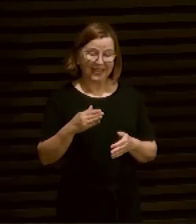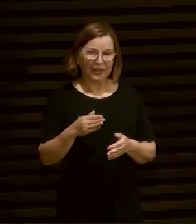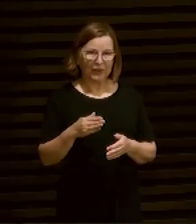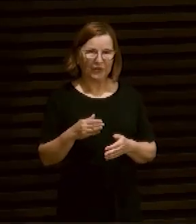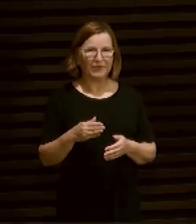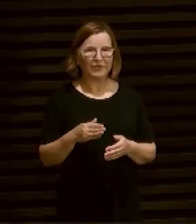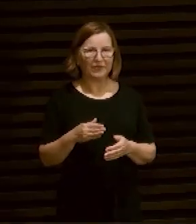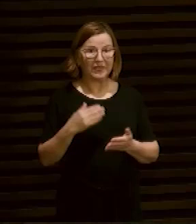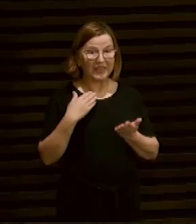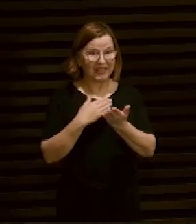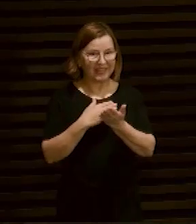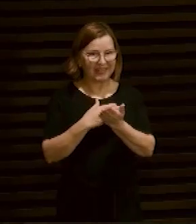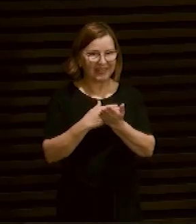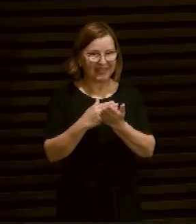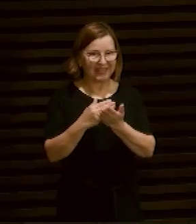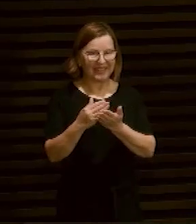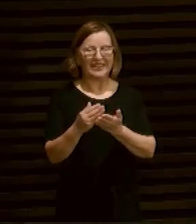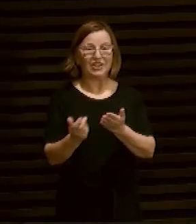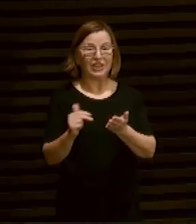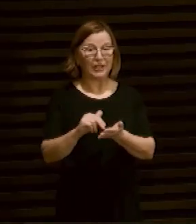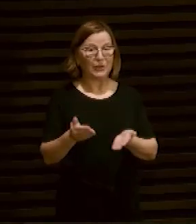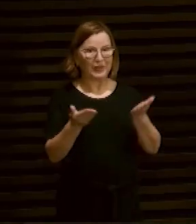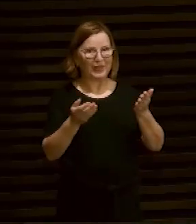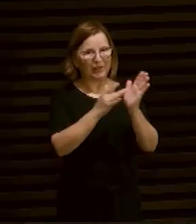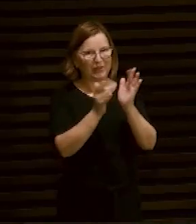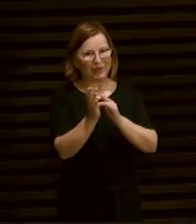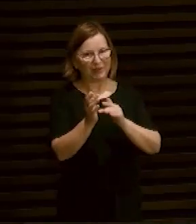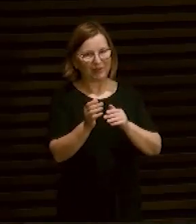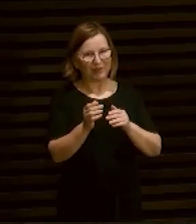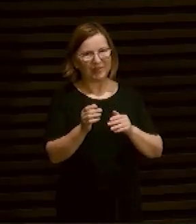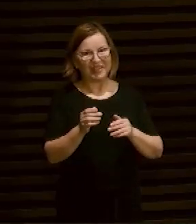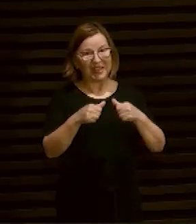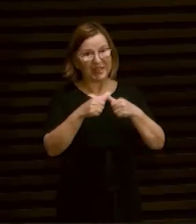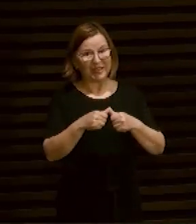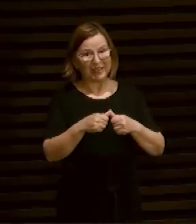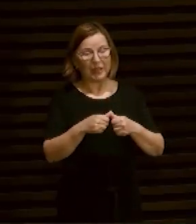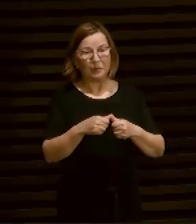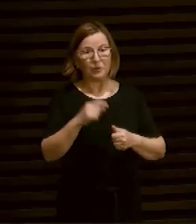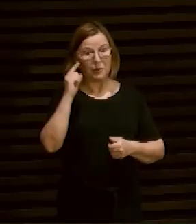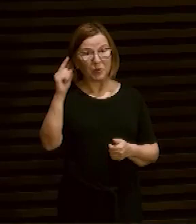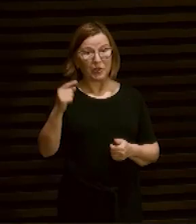do Kairós de Deus. O segundo capítulo, ele manda que nós nos